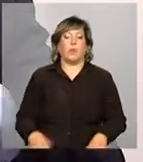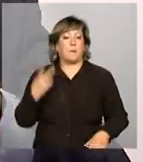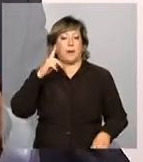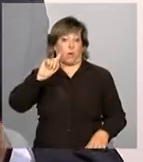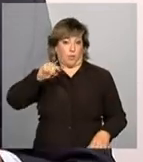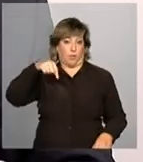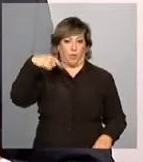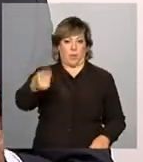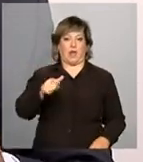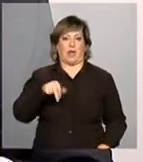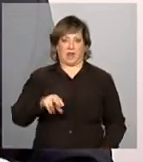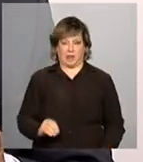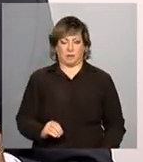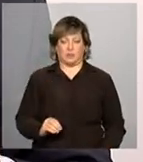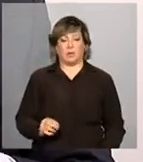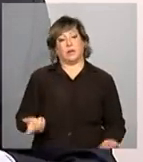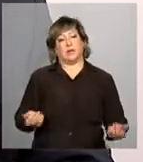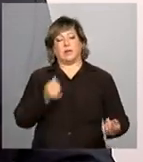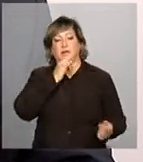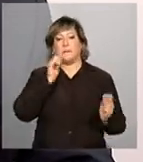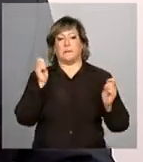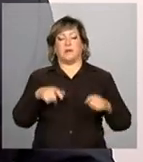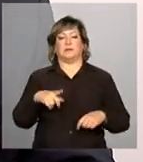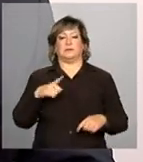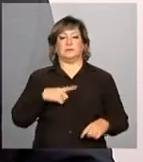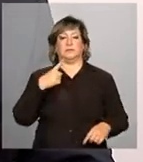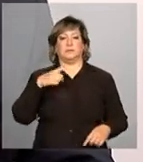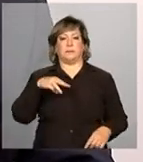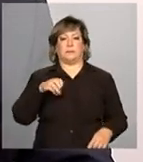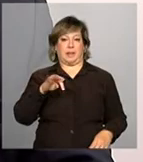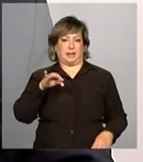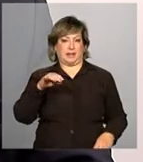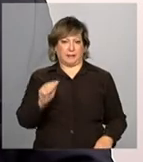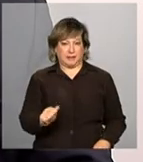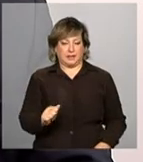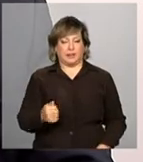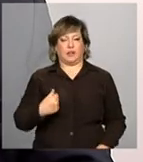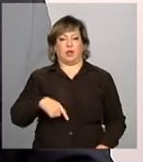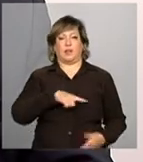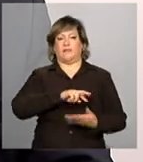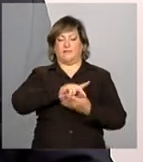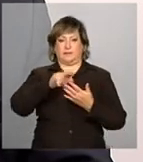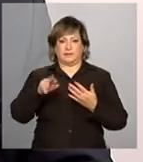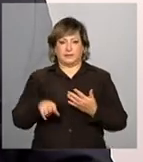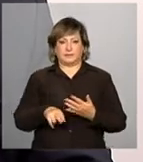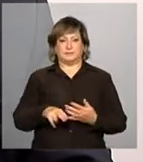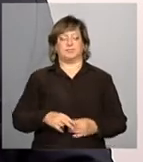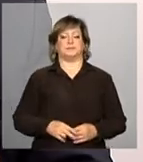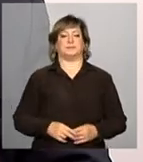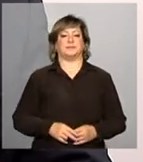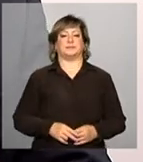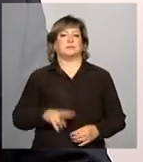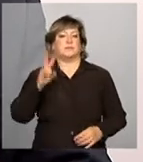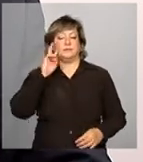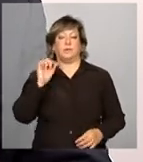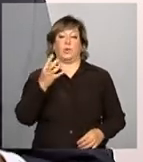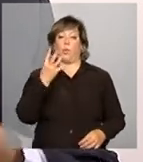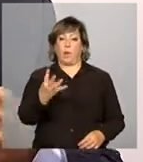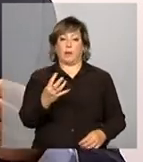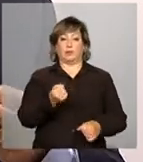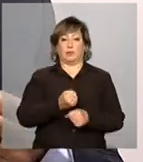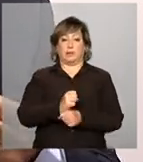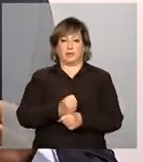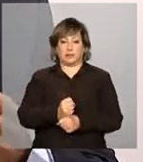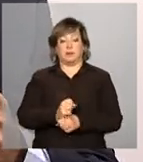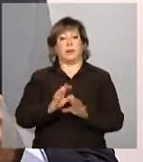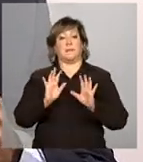Você pode ter uma e como nós temos várias que elas são referentes a quatro anos